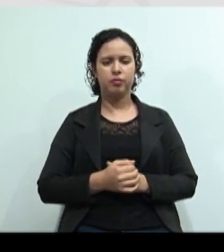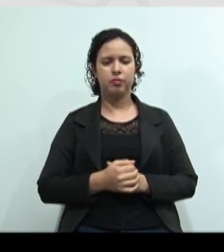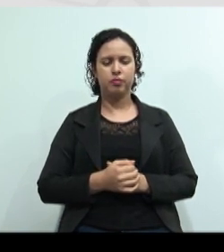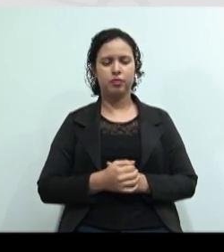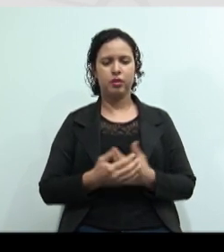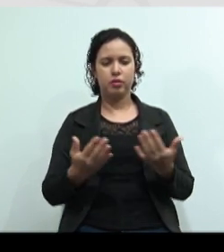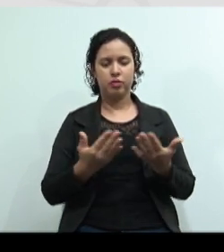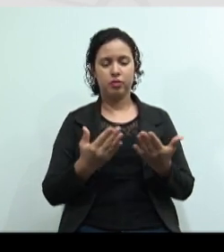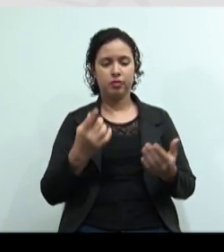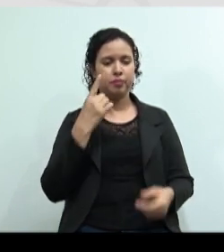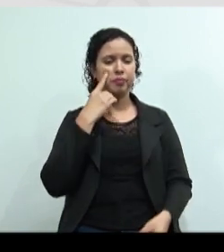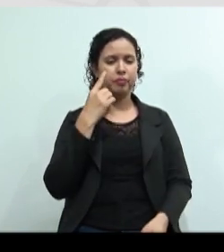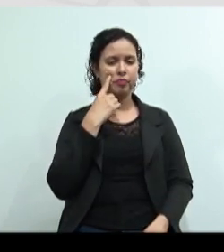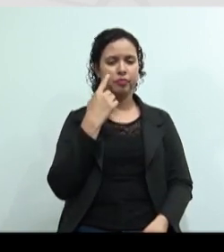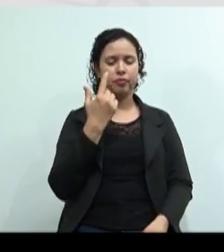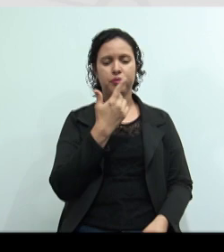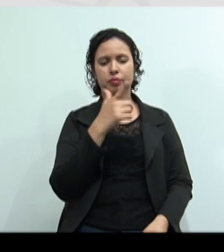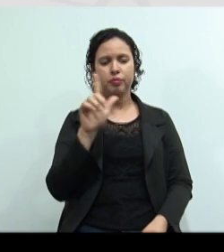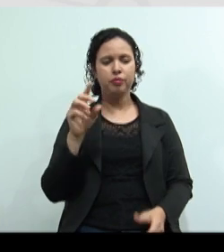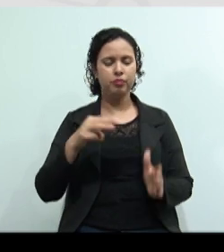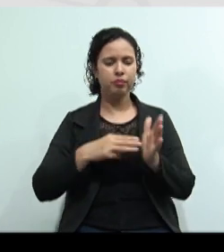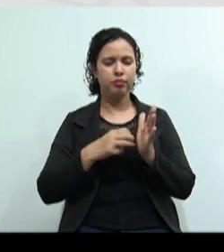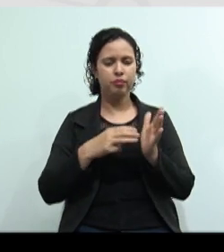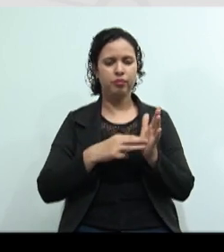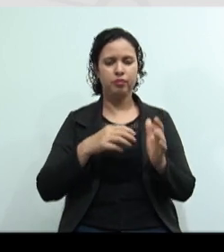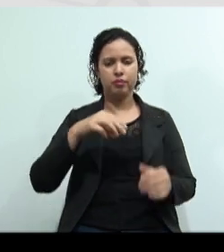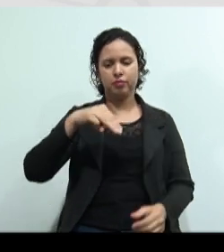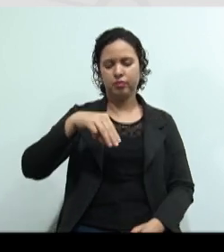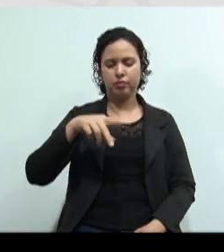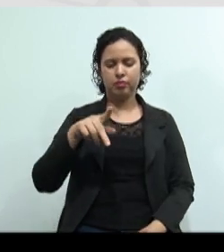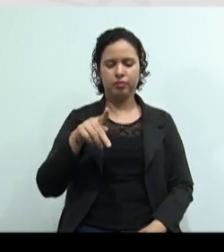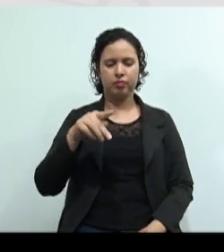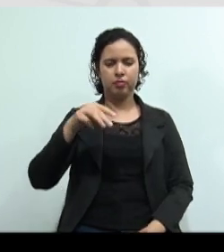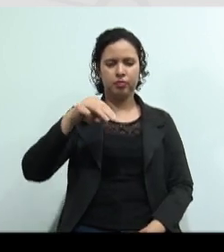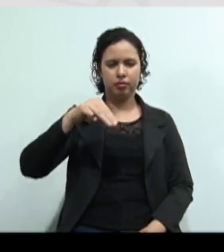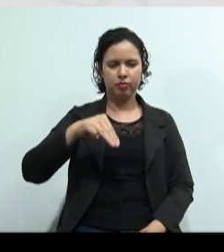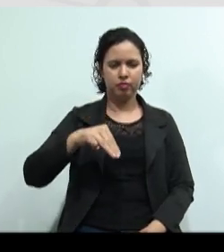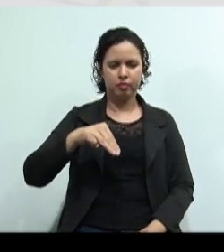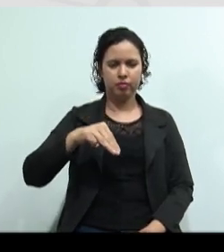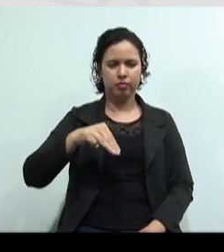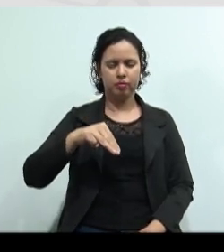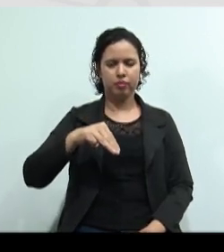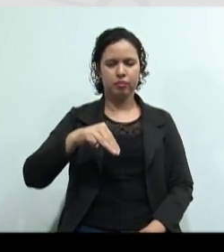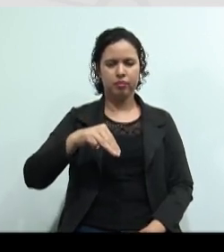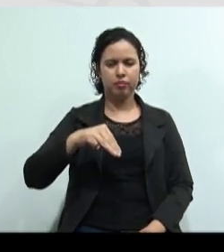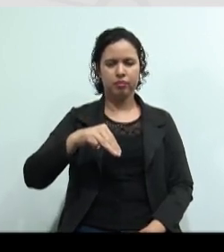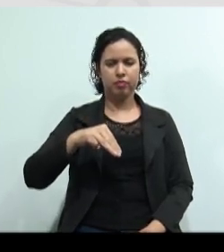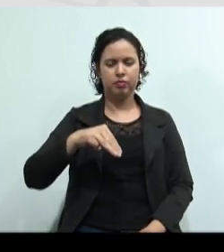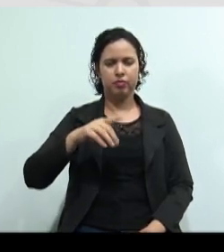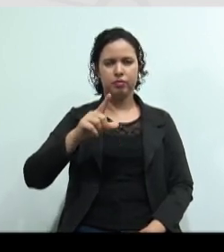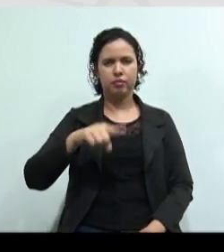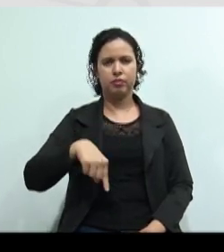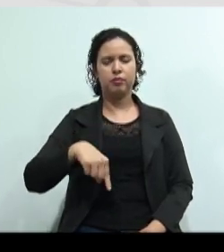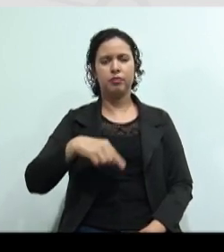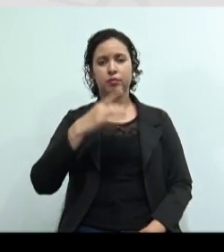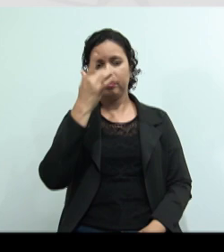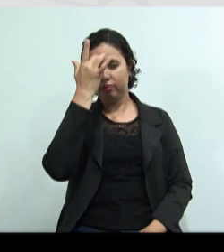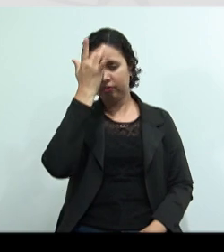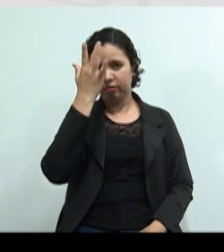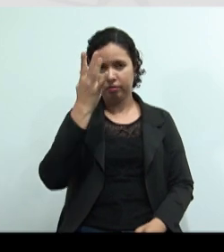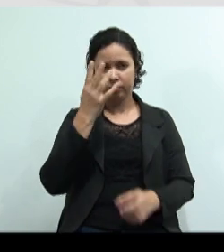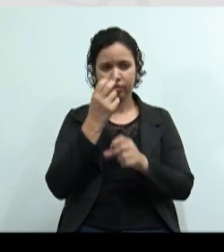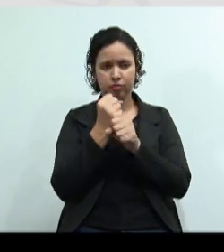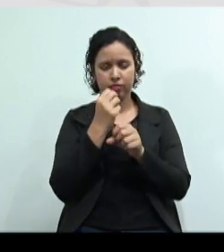vamos tentar aqui com a média ponderada móvel, que é um pouquinho, é mais prático, que a gente vai